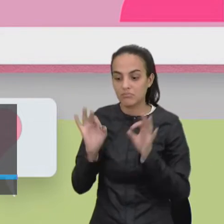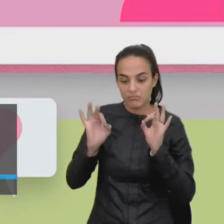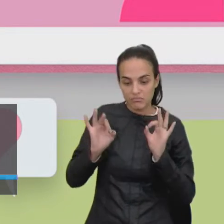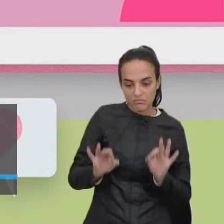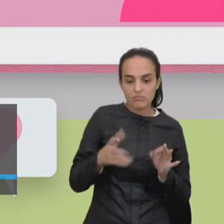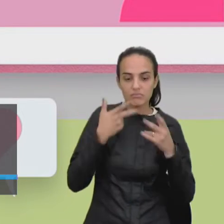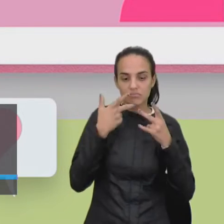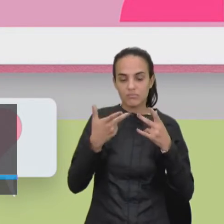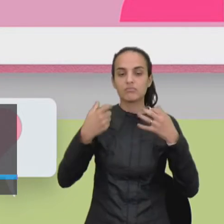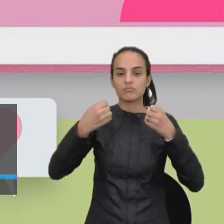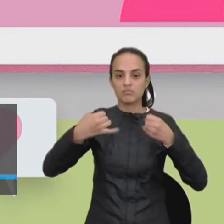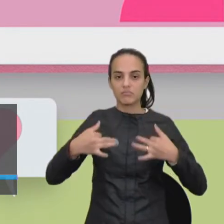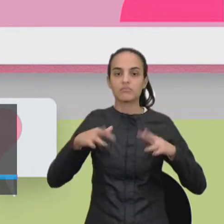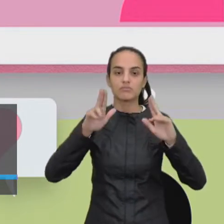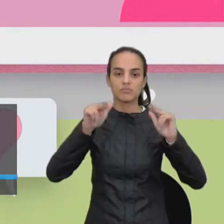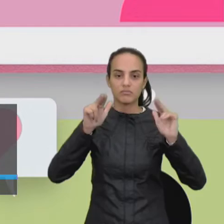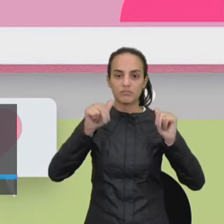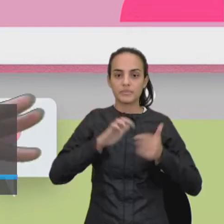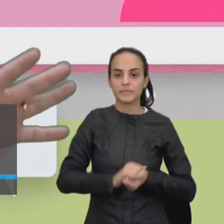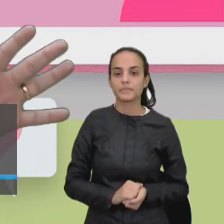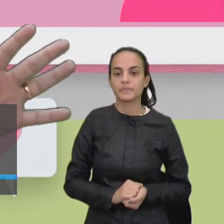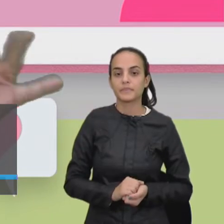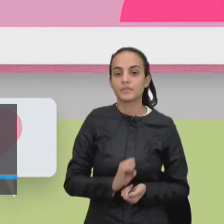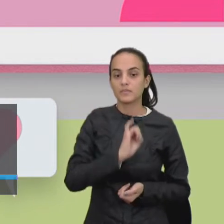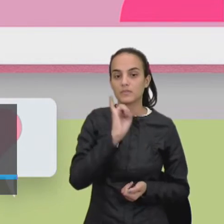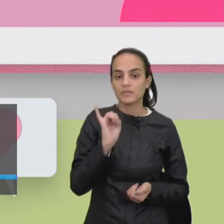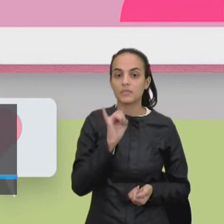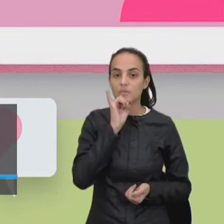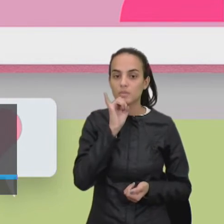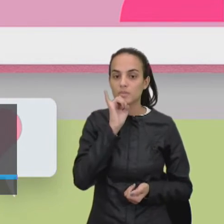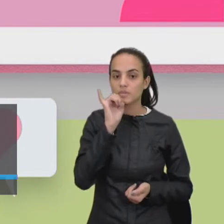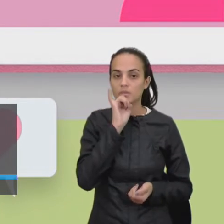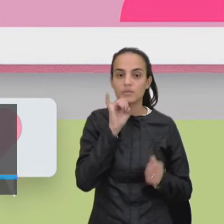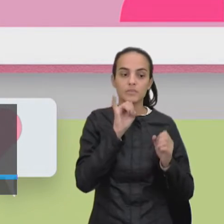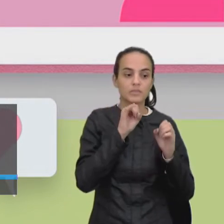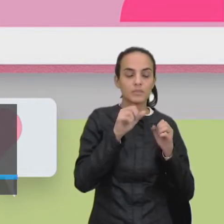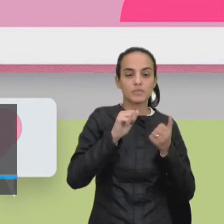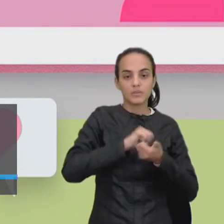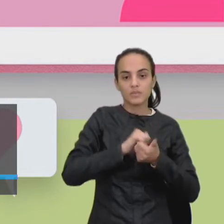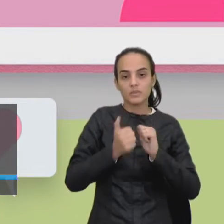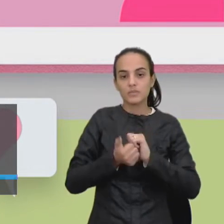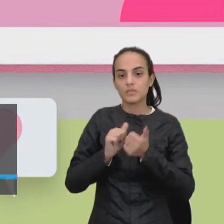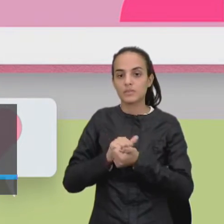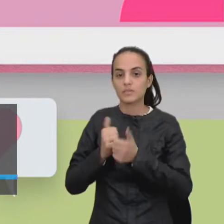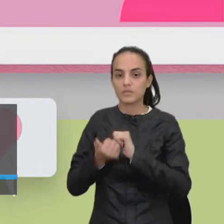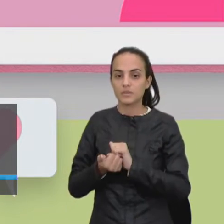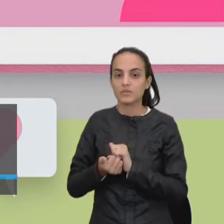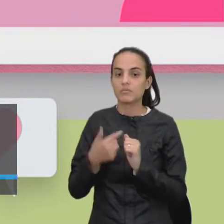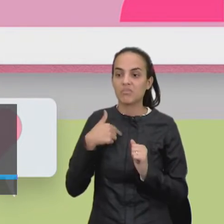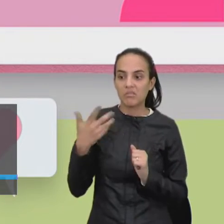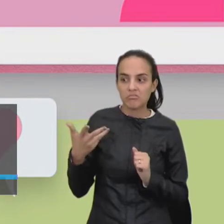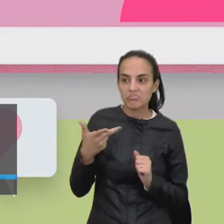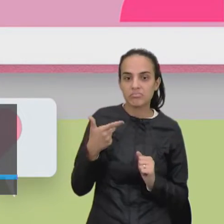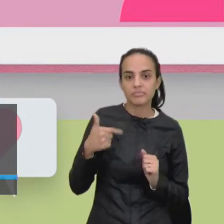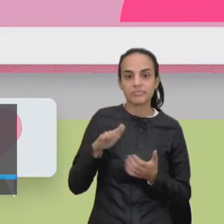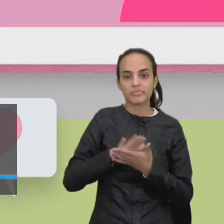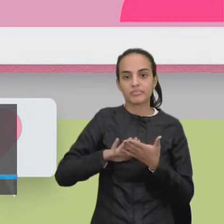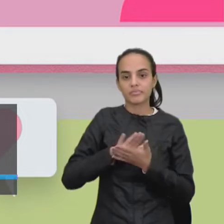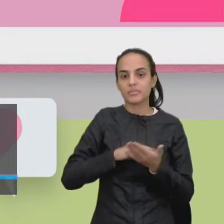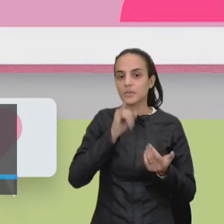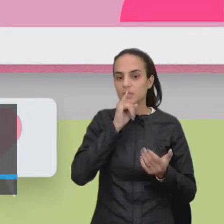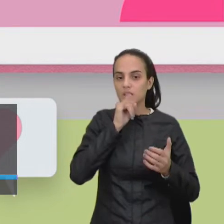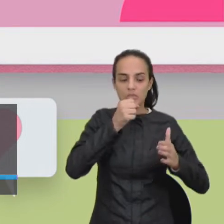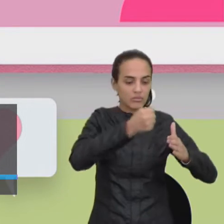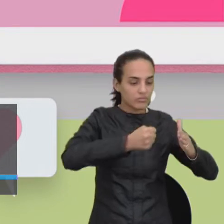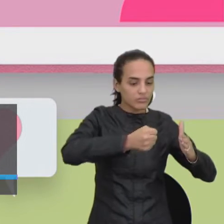falar sobre esse assunto. Como eu disse, e se eu for lá para o esporte? Eu dei o esporte porque é um assunto que eu não domino tanto. Mas, sei lá,